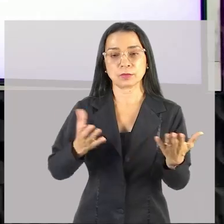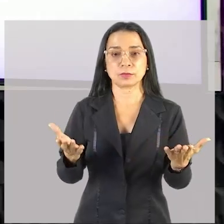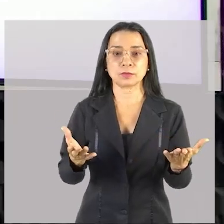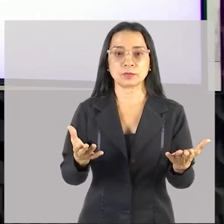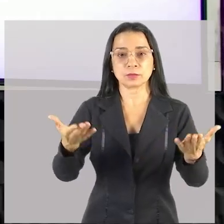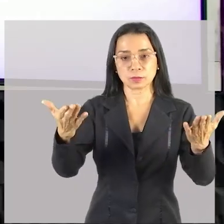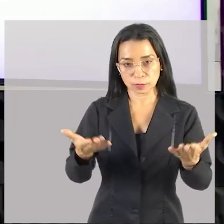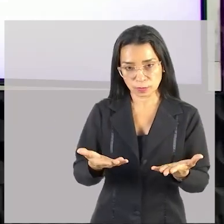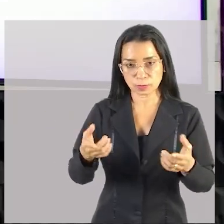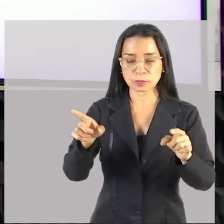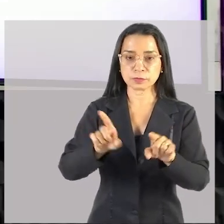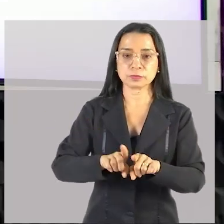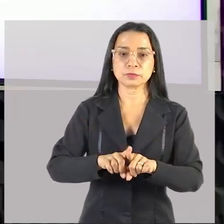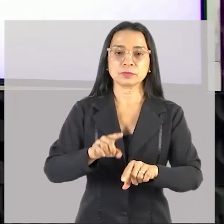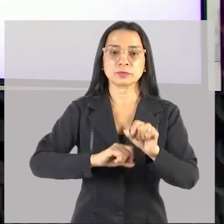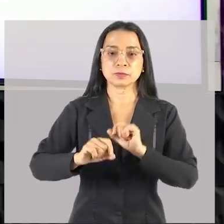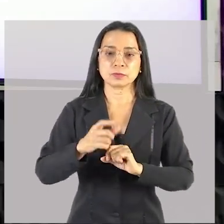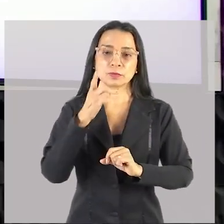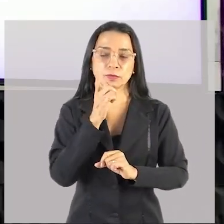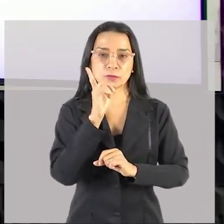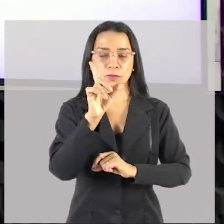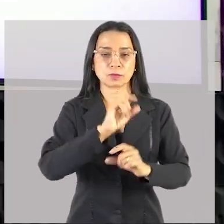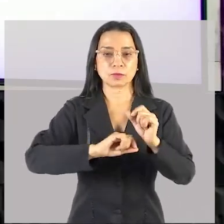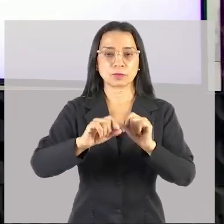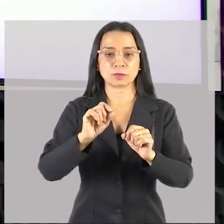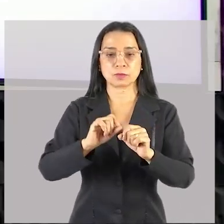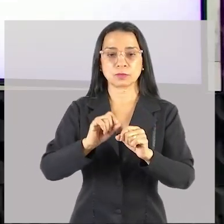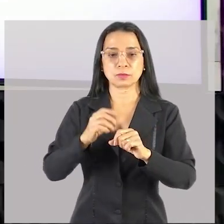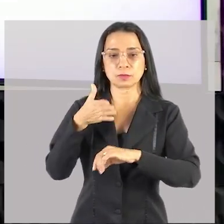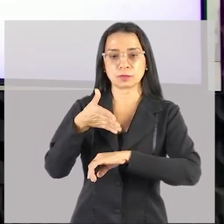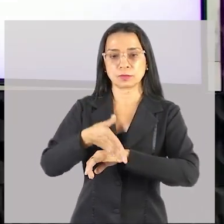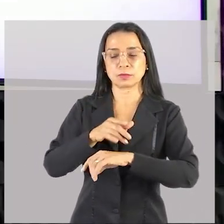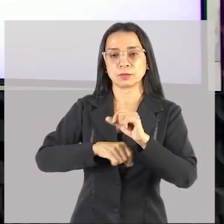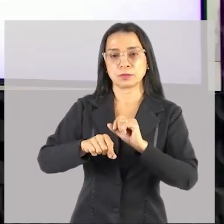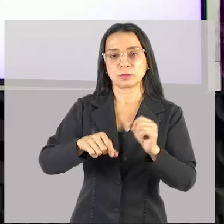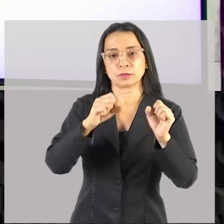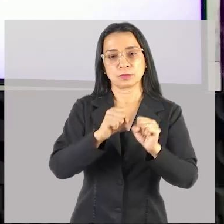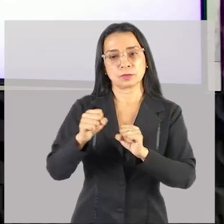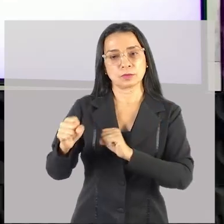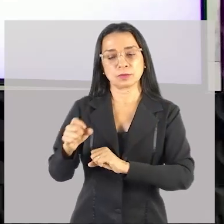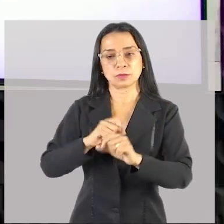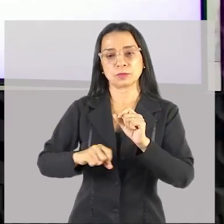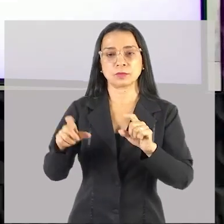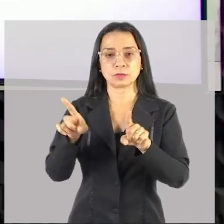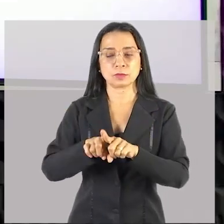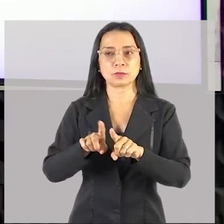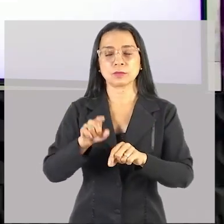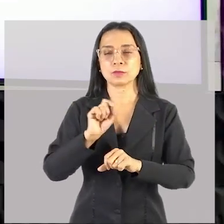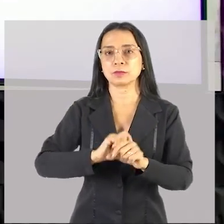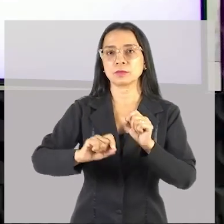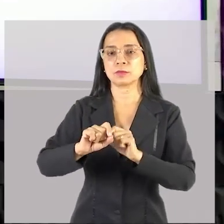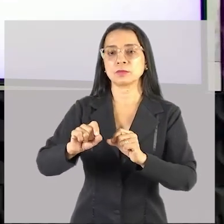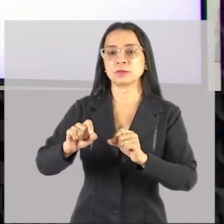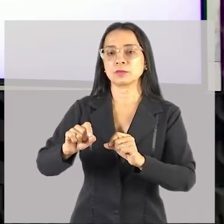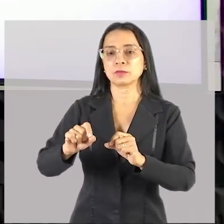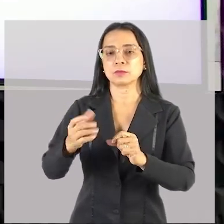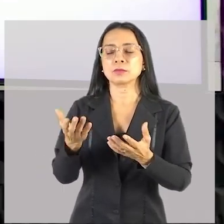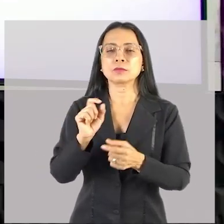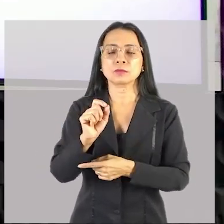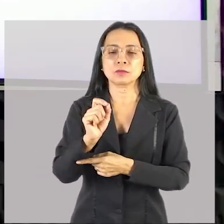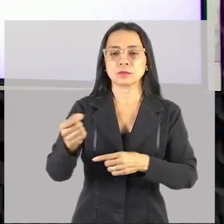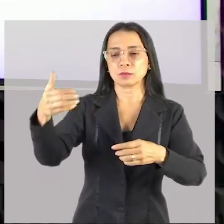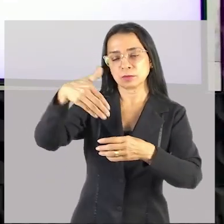democracia também, a gente consegue, né, fazer parte do exercício do poder, mas através de eleição para